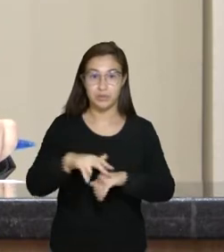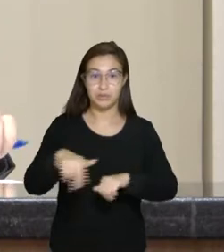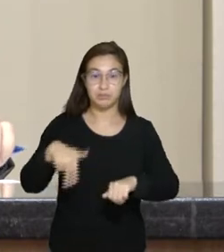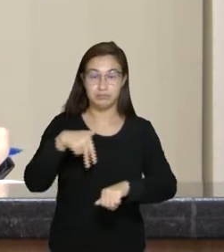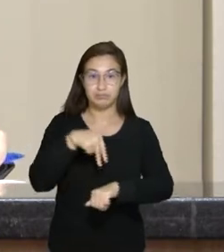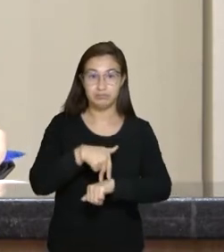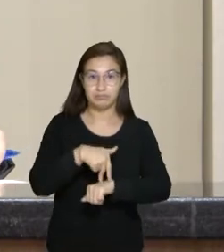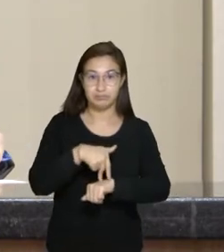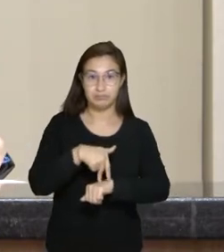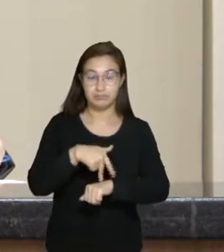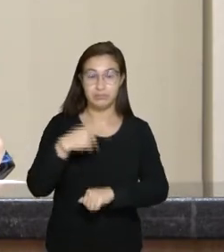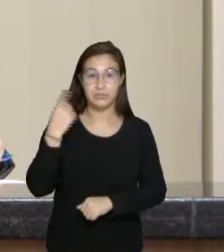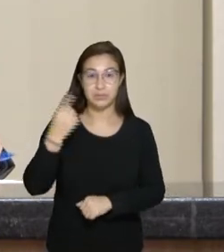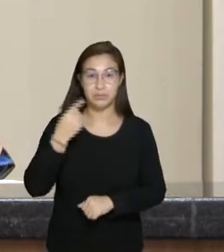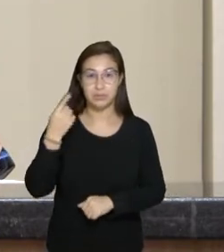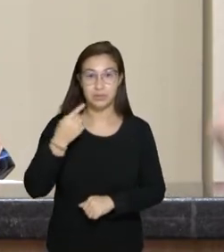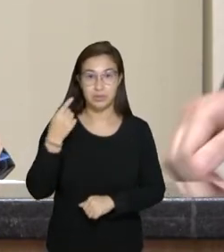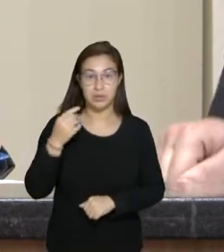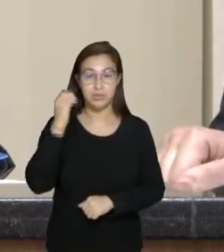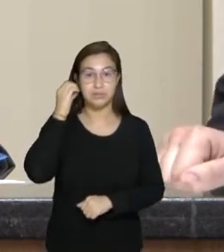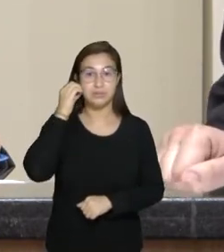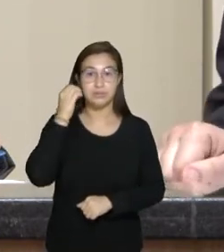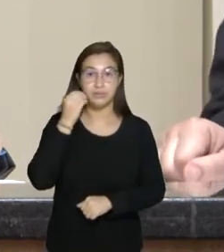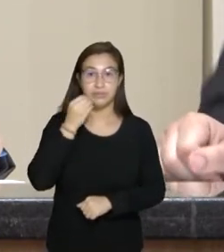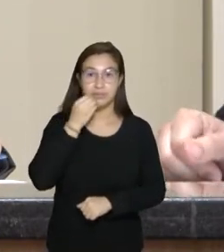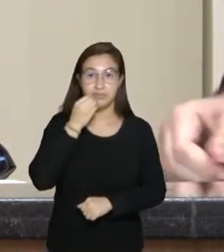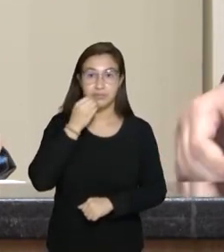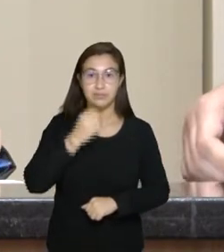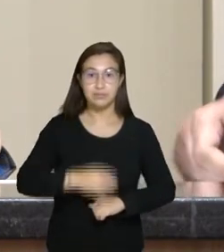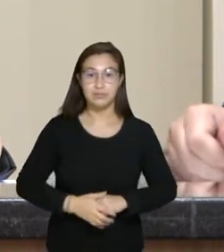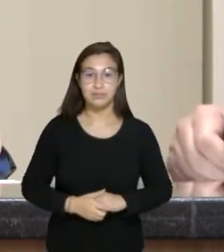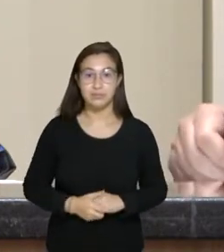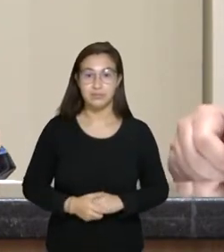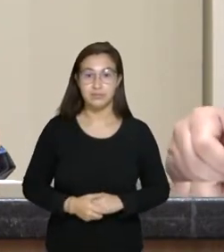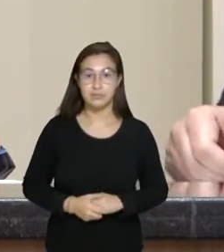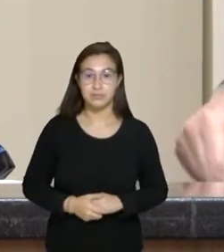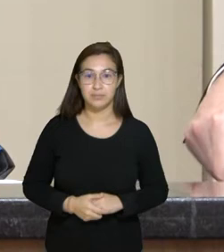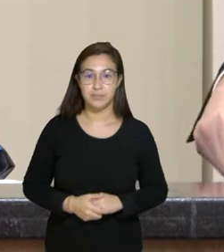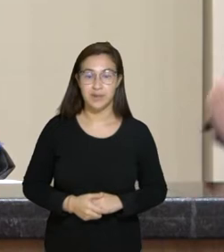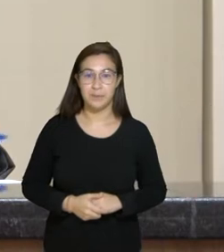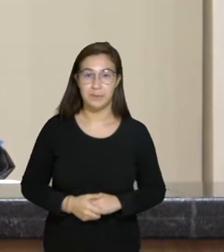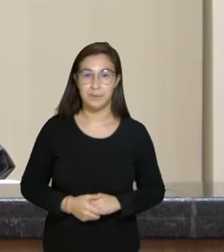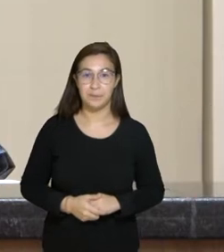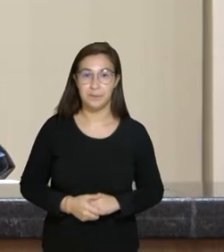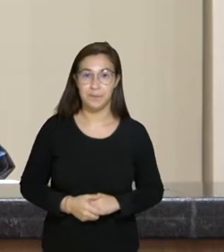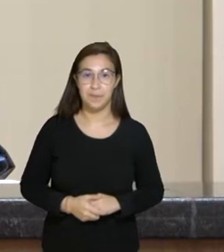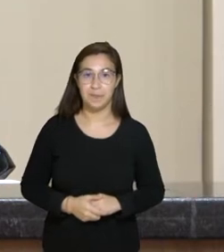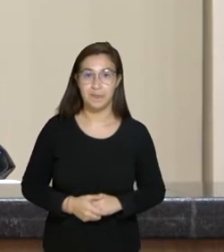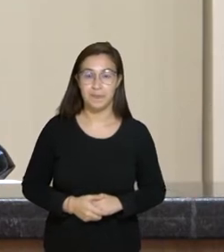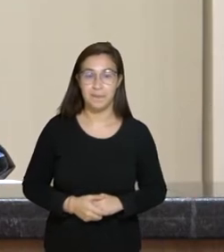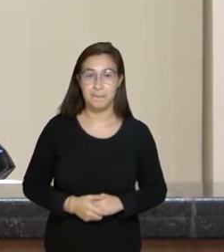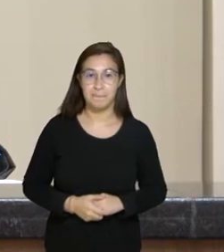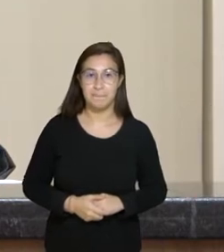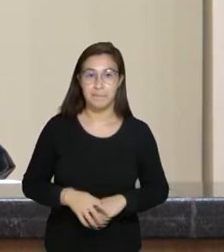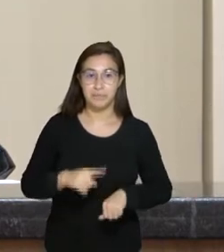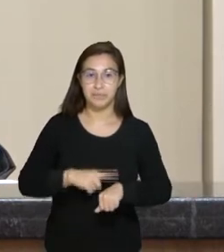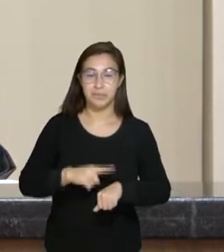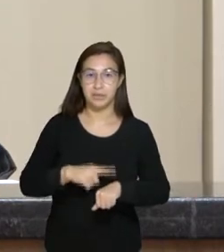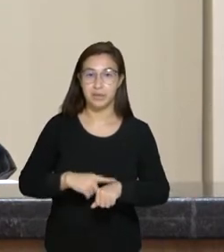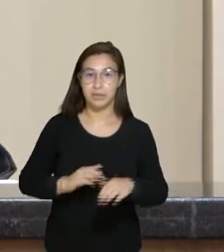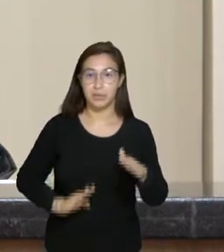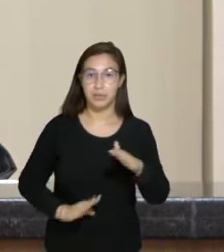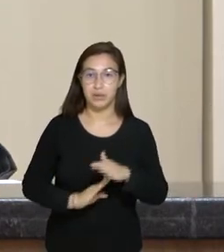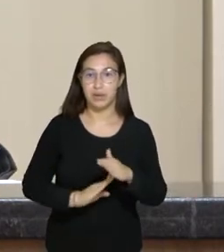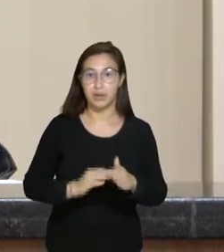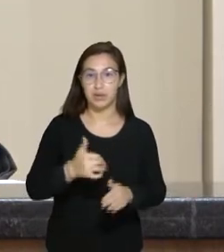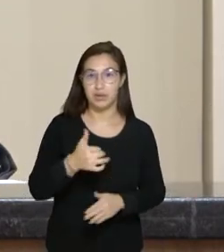comunicações. Deputado Osmar Vicentini, a quem concedemos o tempo de até 10